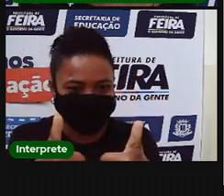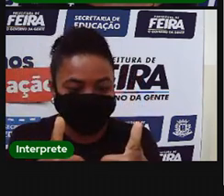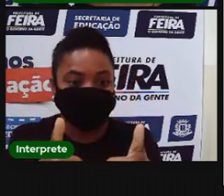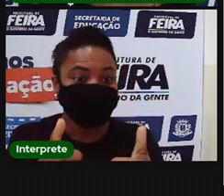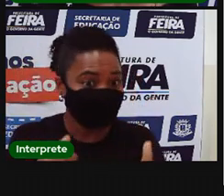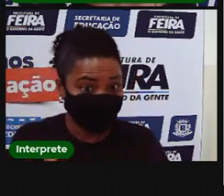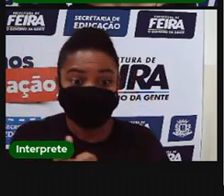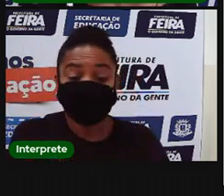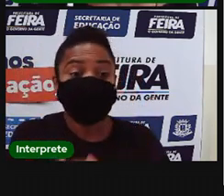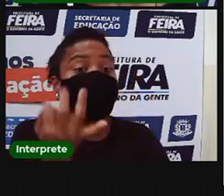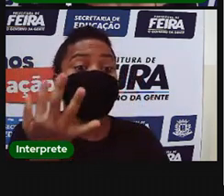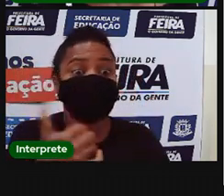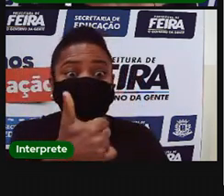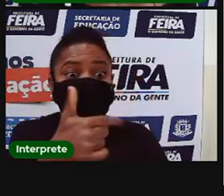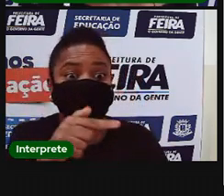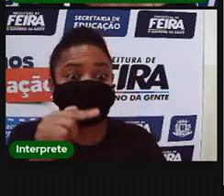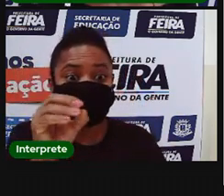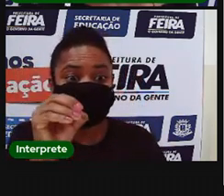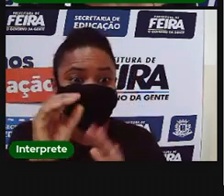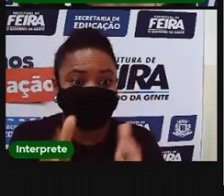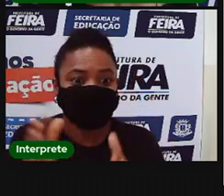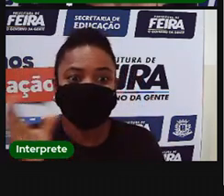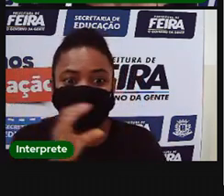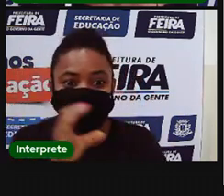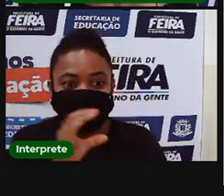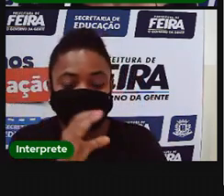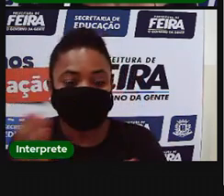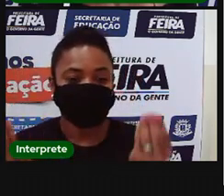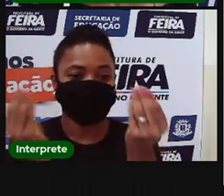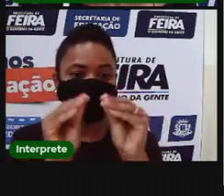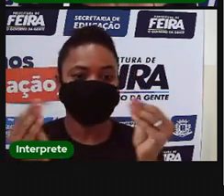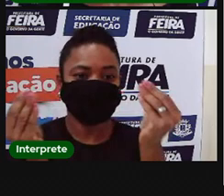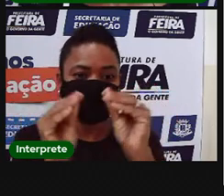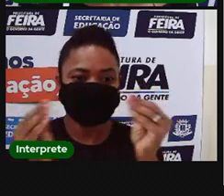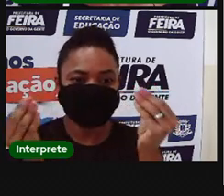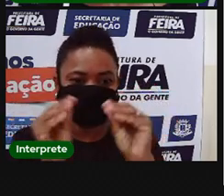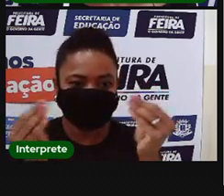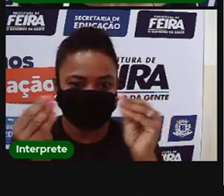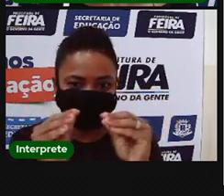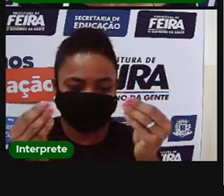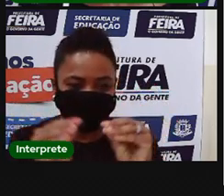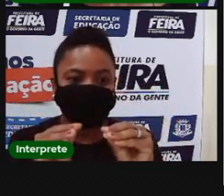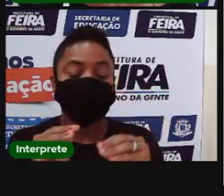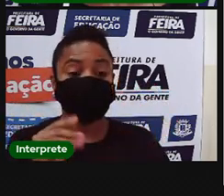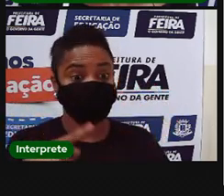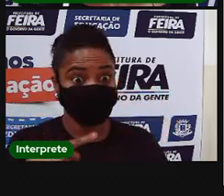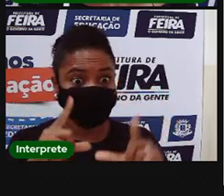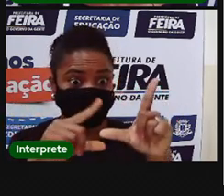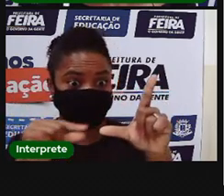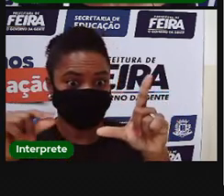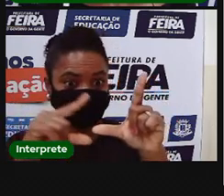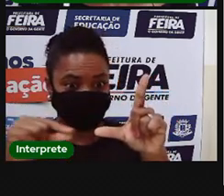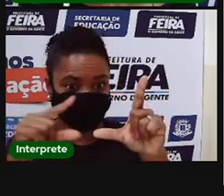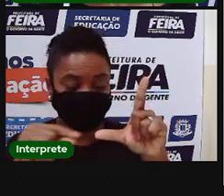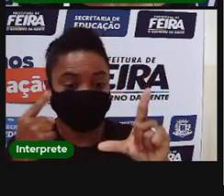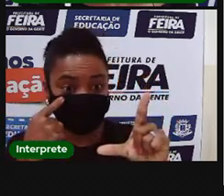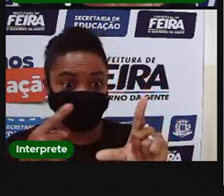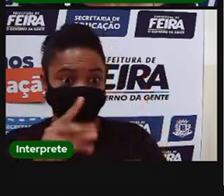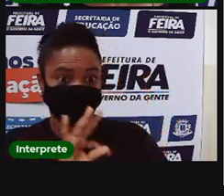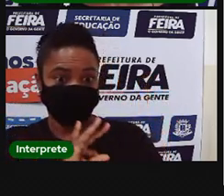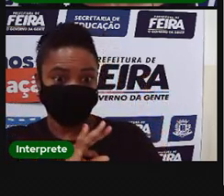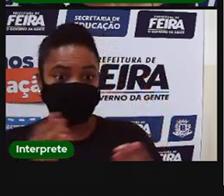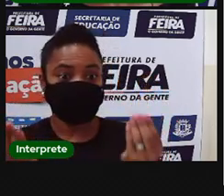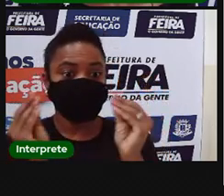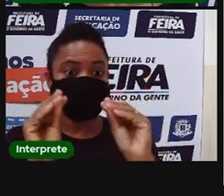Bora, gente! Coloque aí, pessoal. Olha aí o link o pessoal do Nutec está colocando. Tem